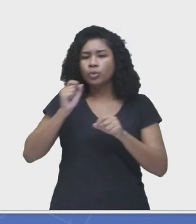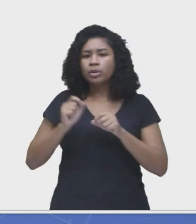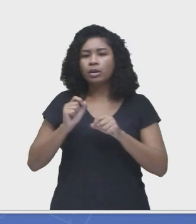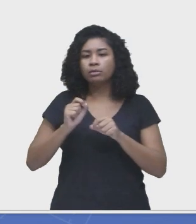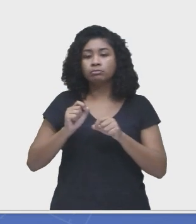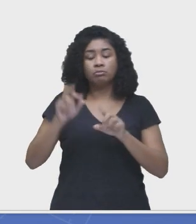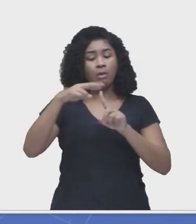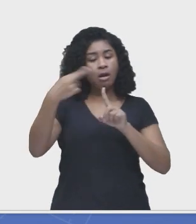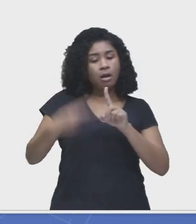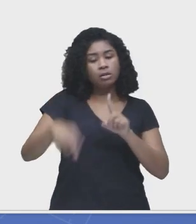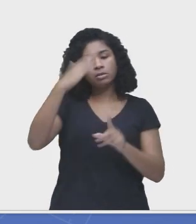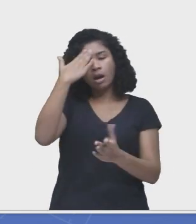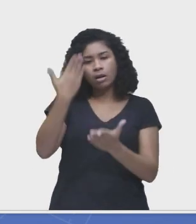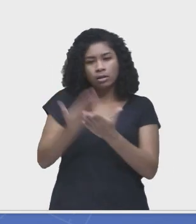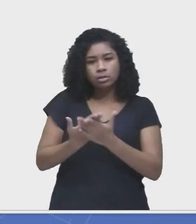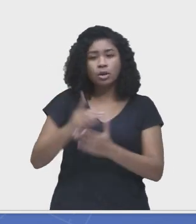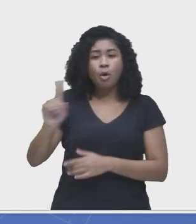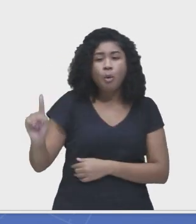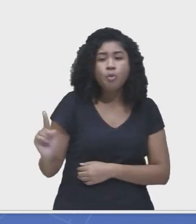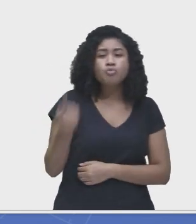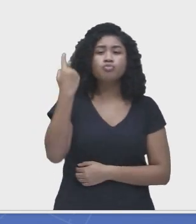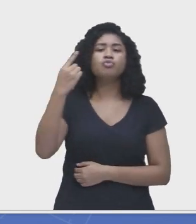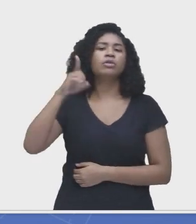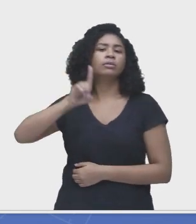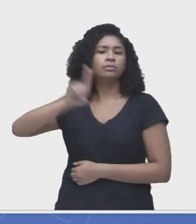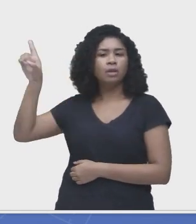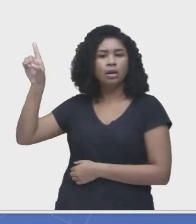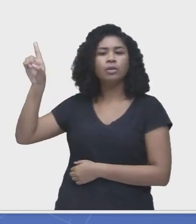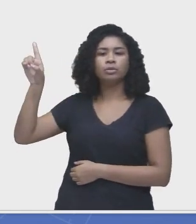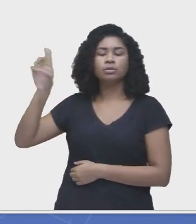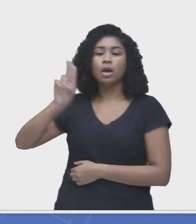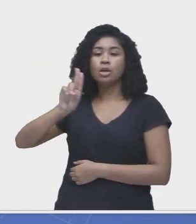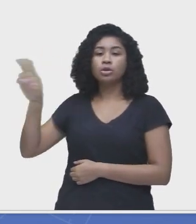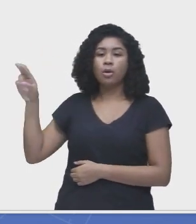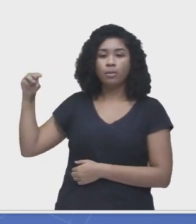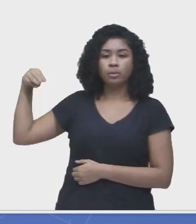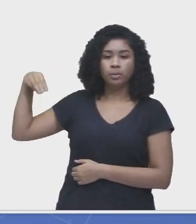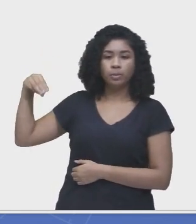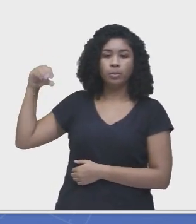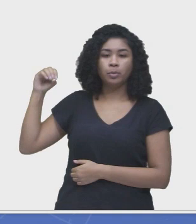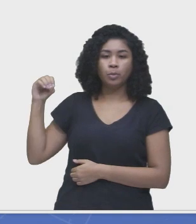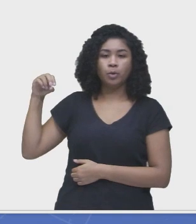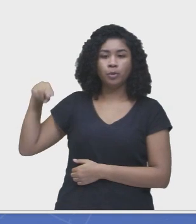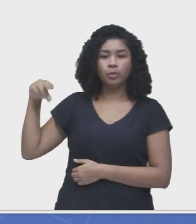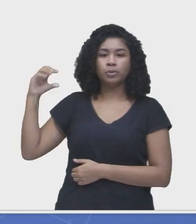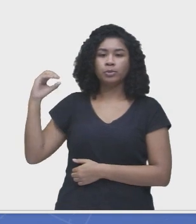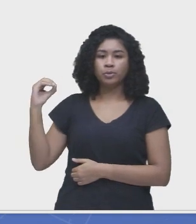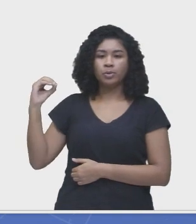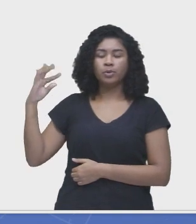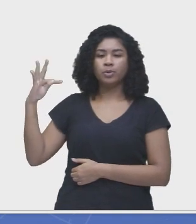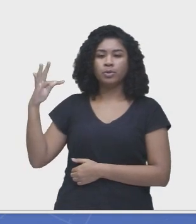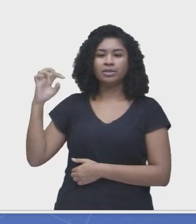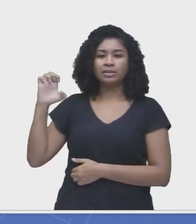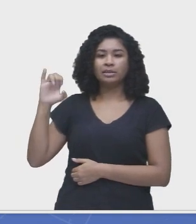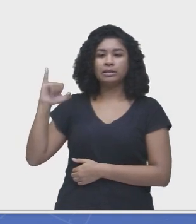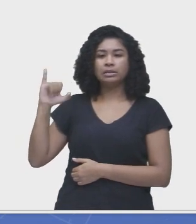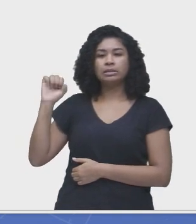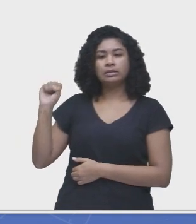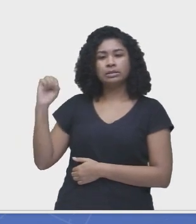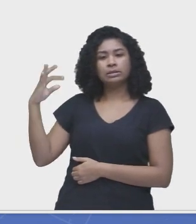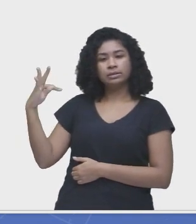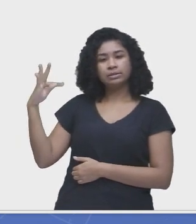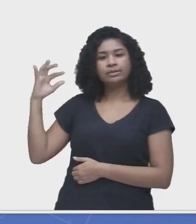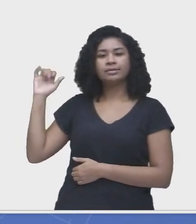monoteísta. Para quem já esqueceu esse conceito, é bom sempre lembrar. É aquele aonde existe a adoração de um